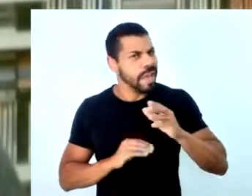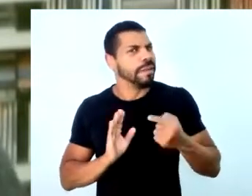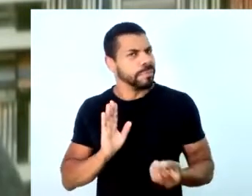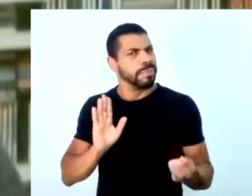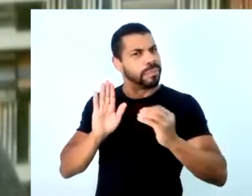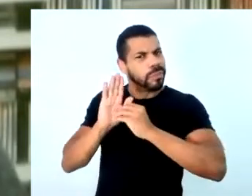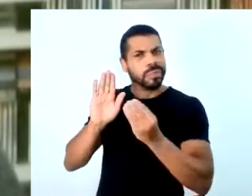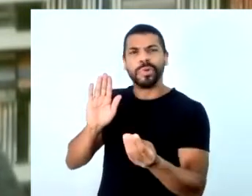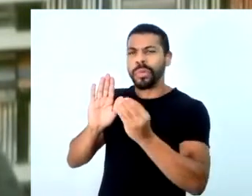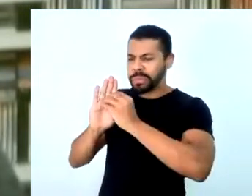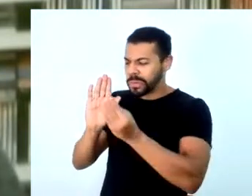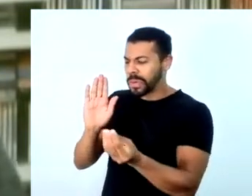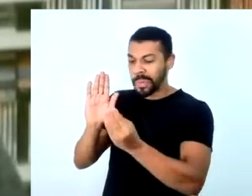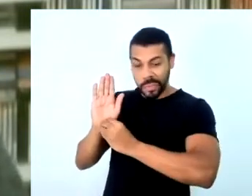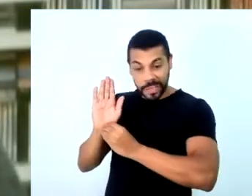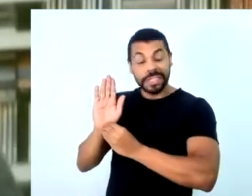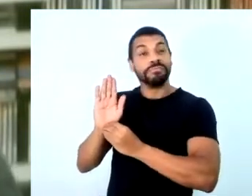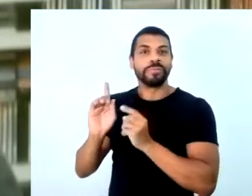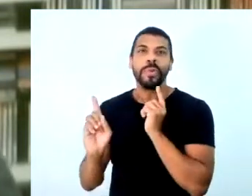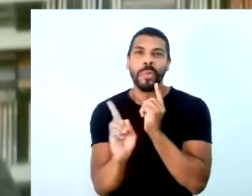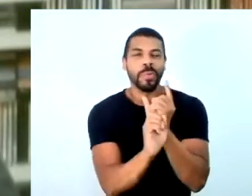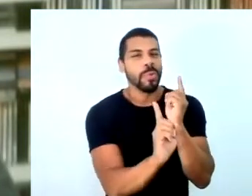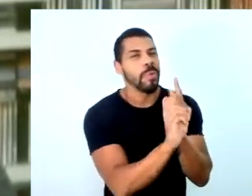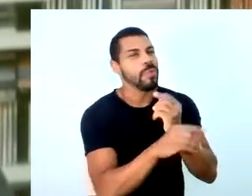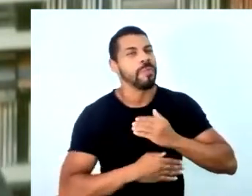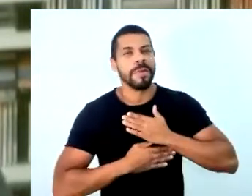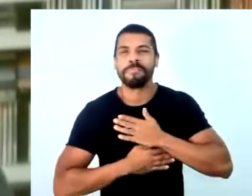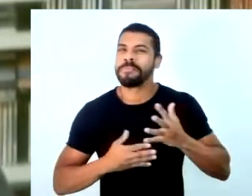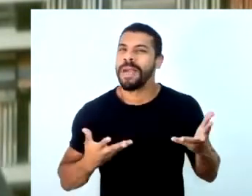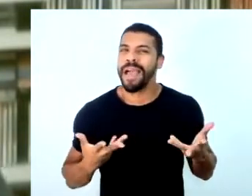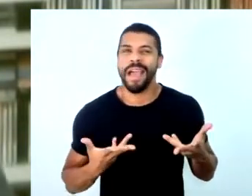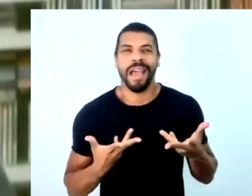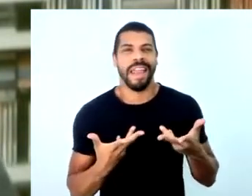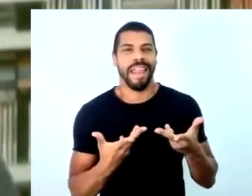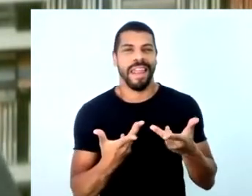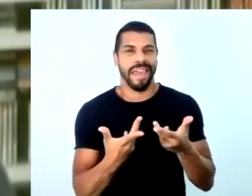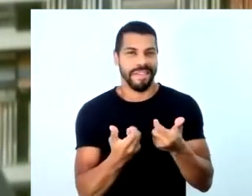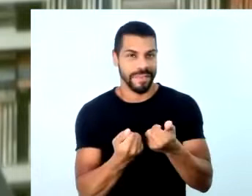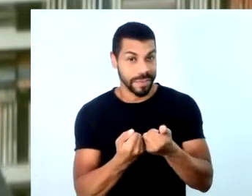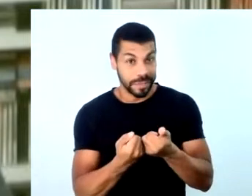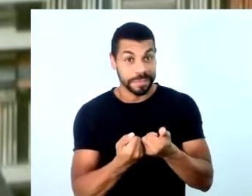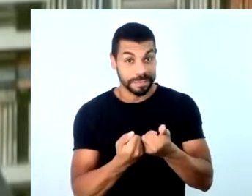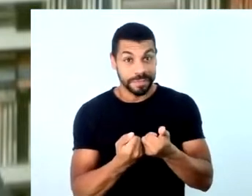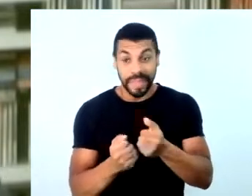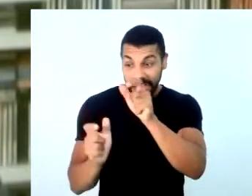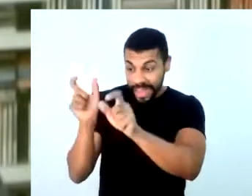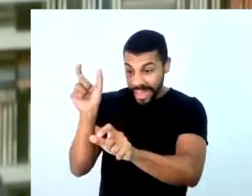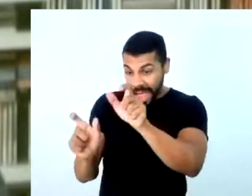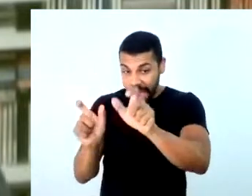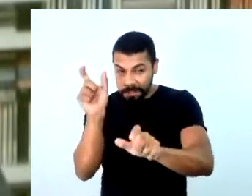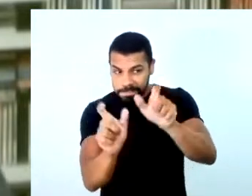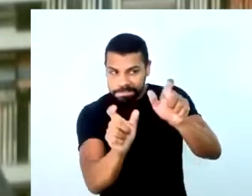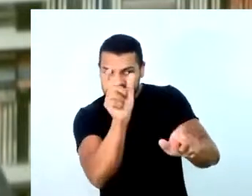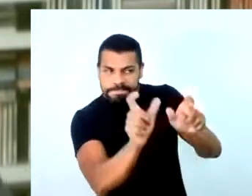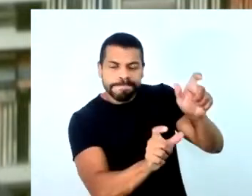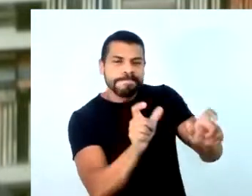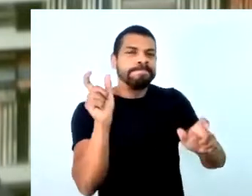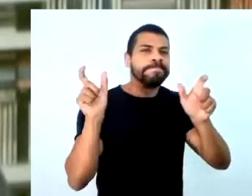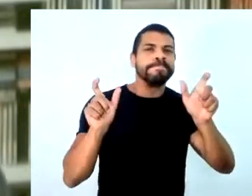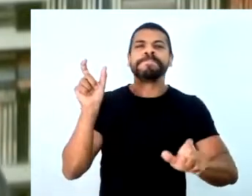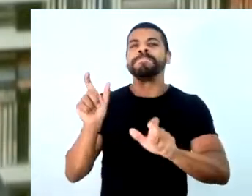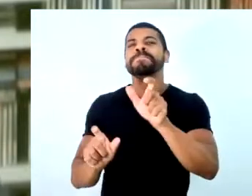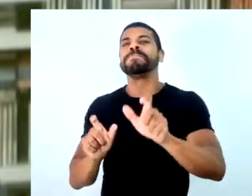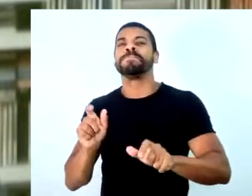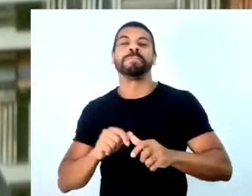da SPCine, a gente também divulgou lá. E a Natara fez também um encontro com a gente, que foi incrível. E a gente, dentre as pessoas que